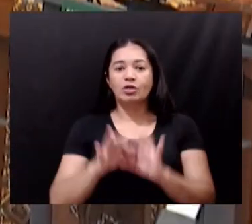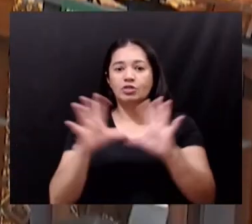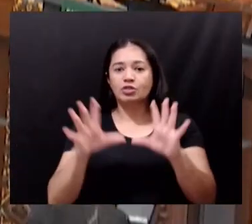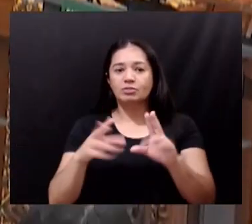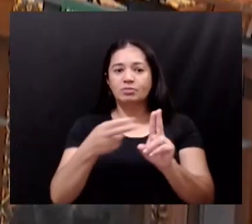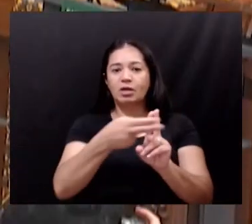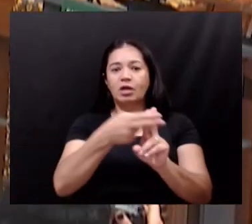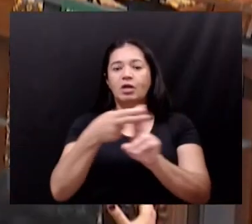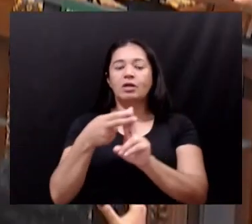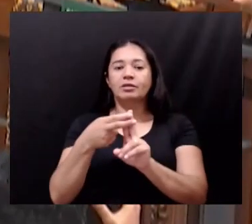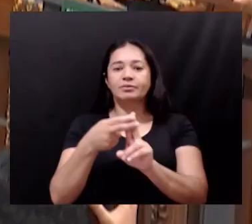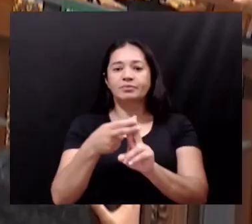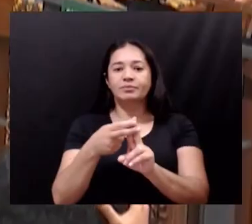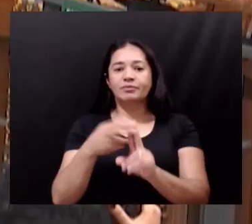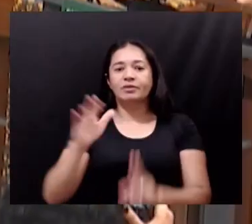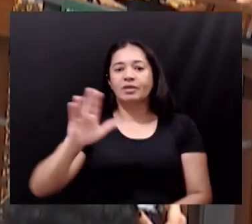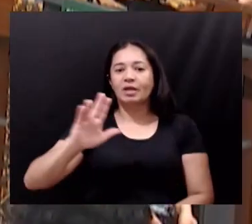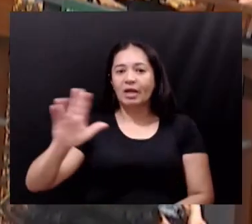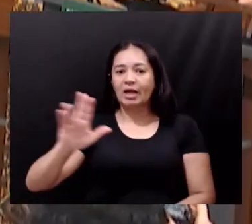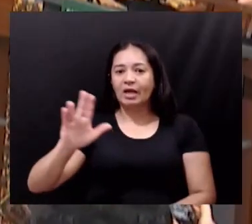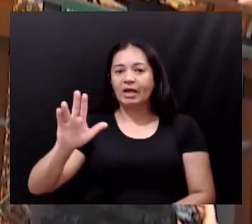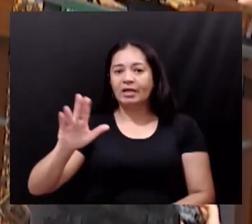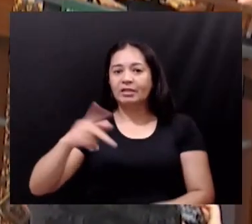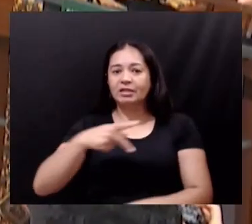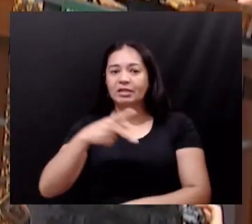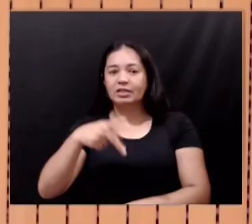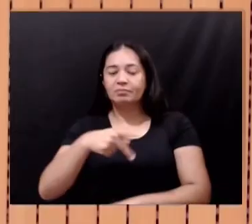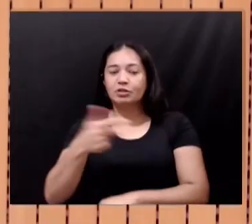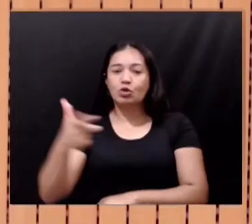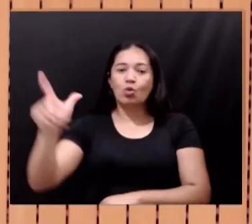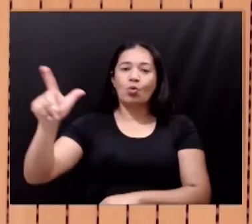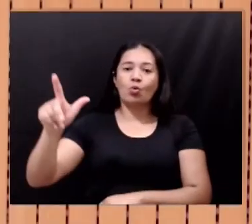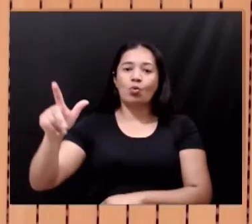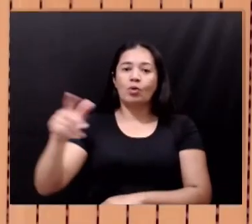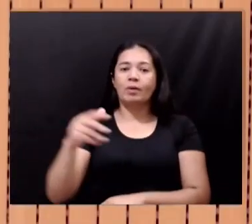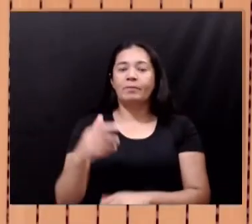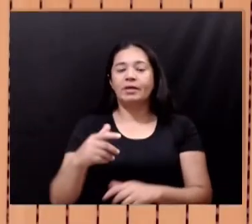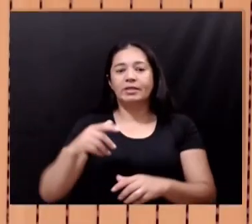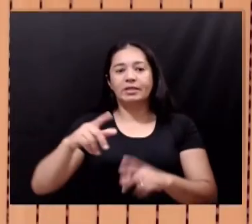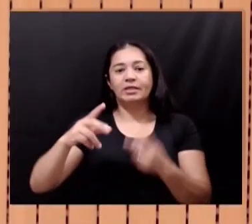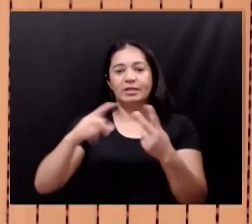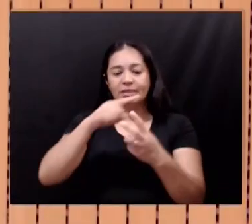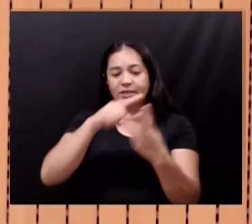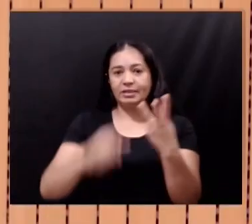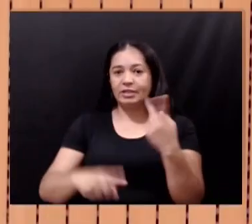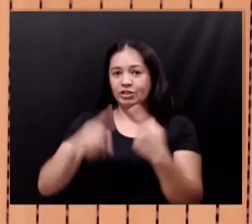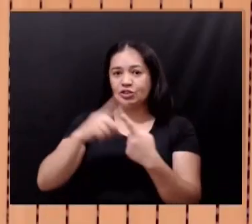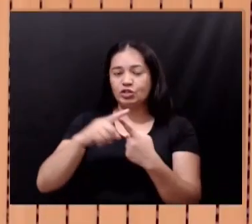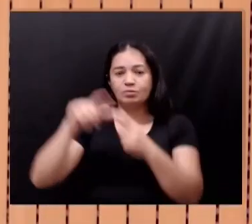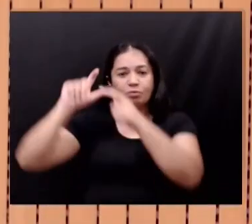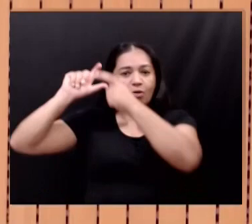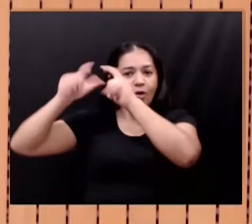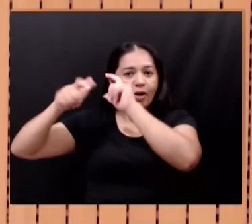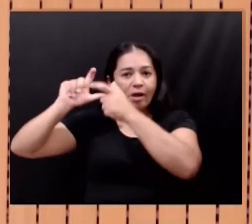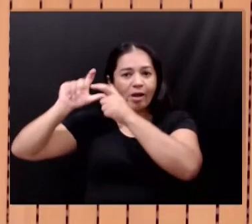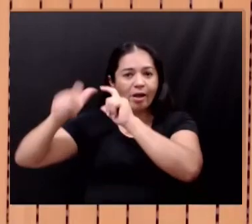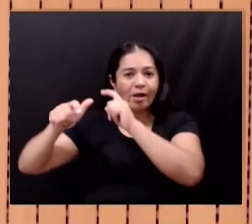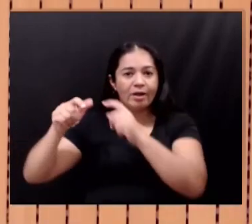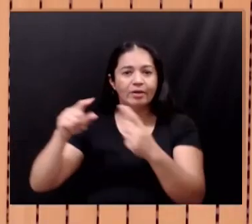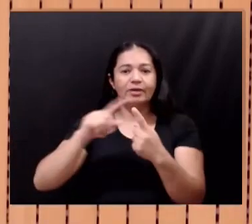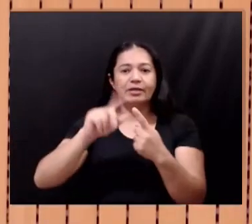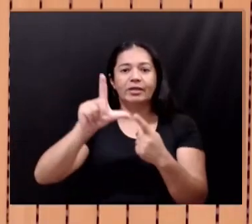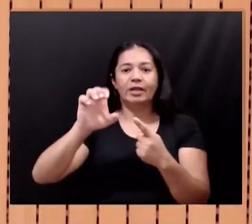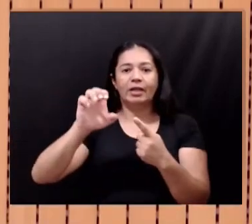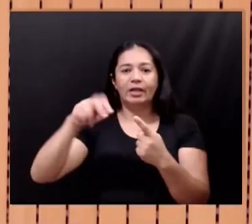cannabis importada, com aplicação para 3 síndromes raras: síndrome de Dravet, síndrome de Lennox-Gastaut